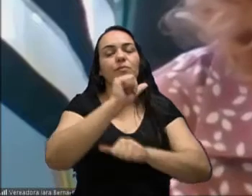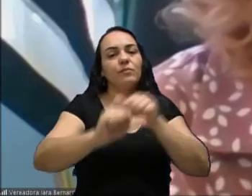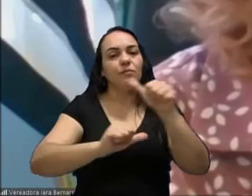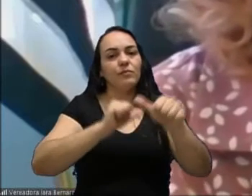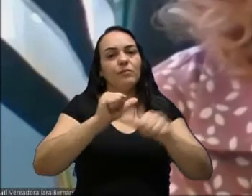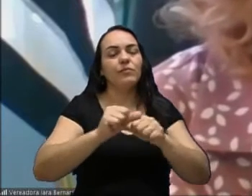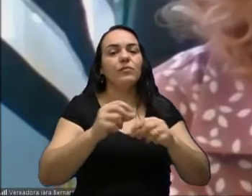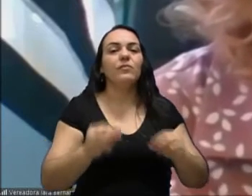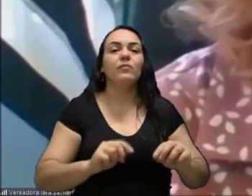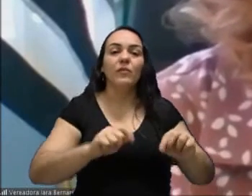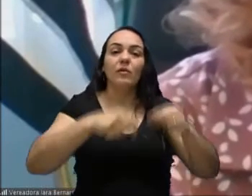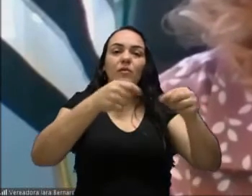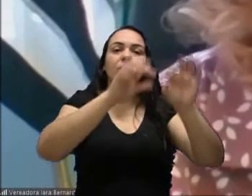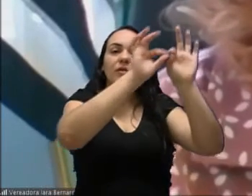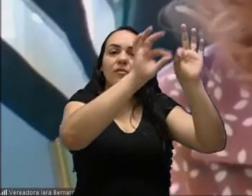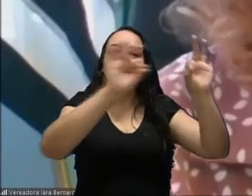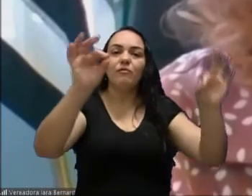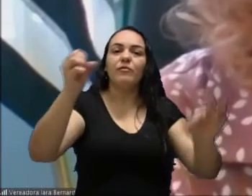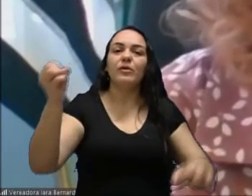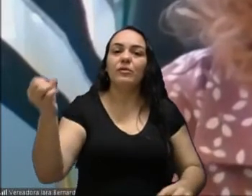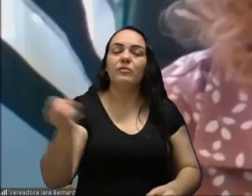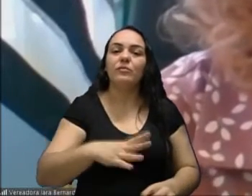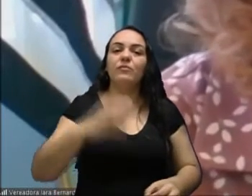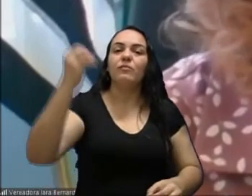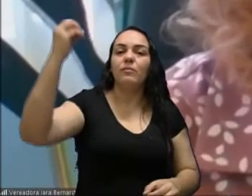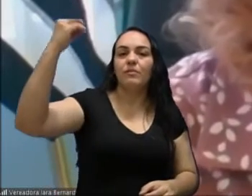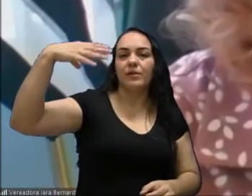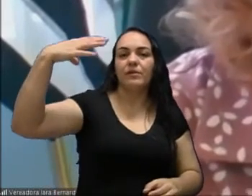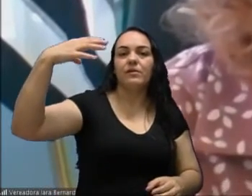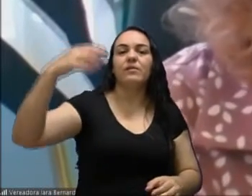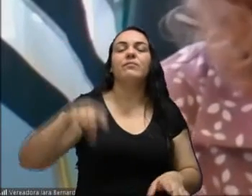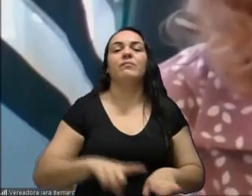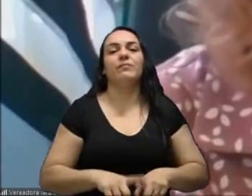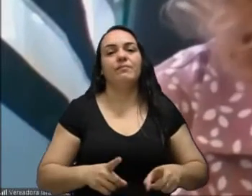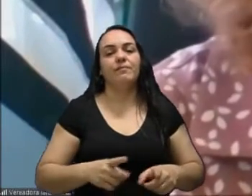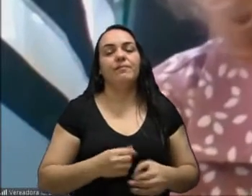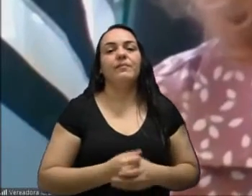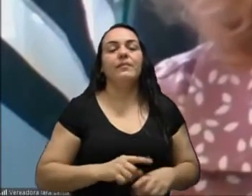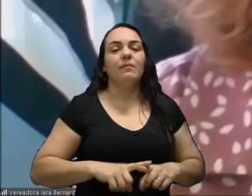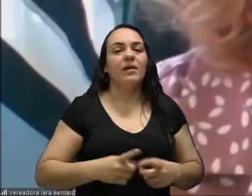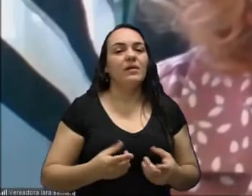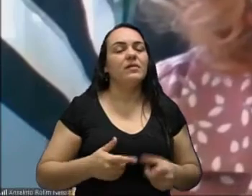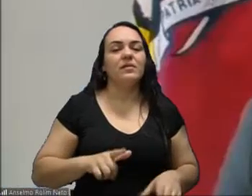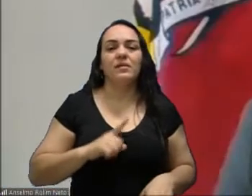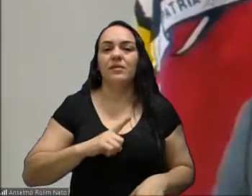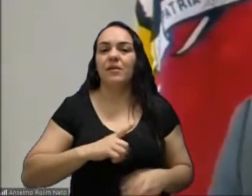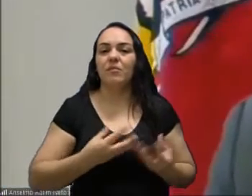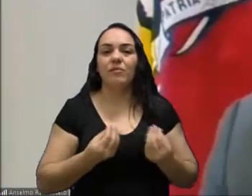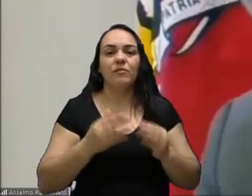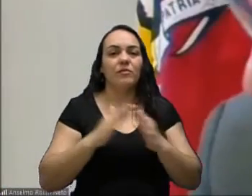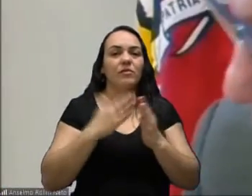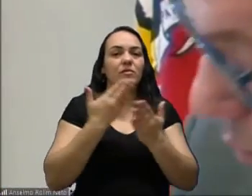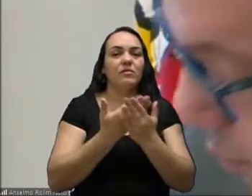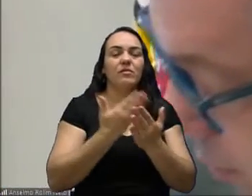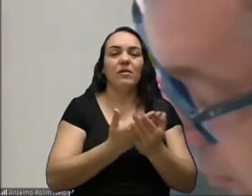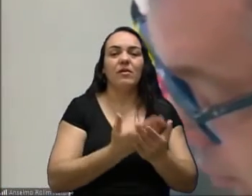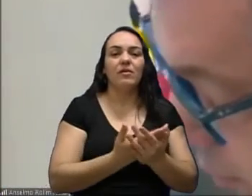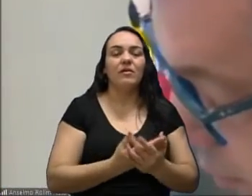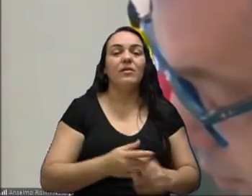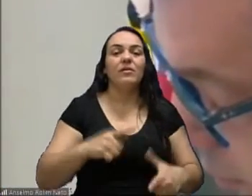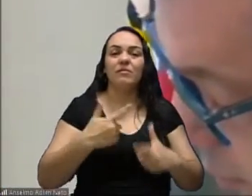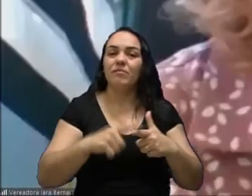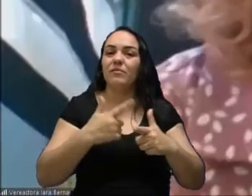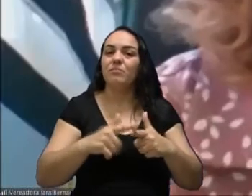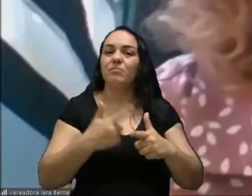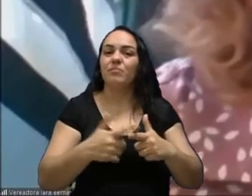agora tem escolas que já foram construídas com a fiação e de raga também mas